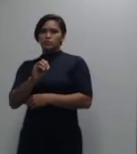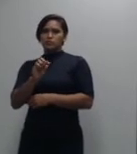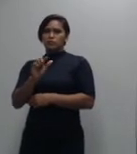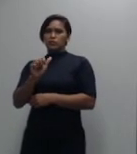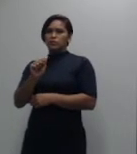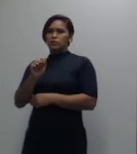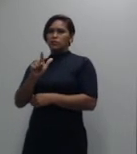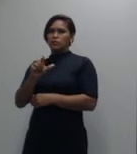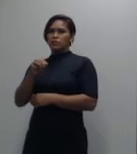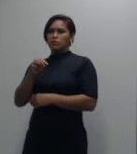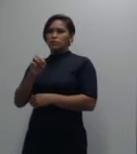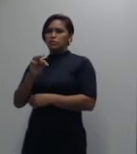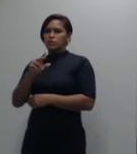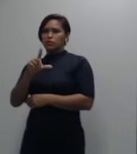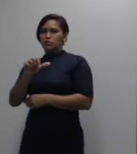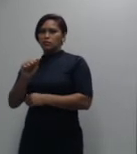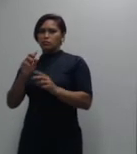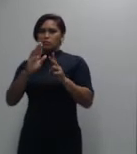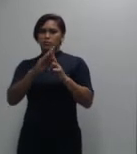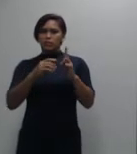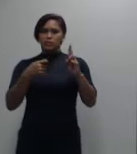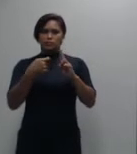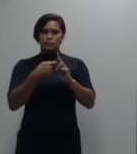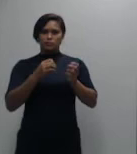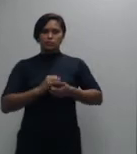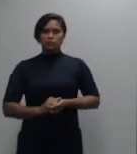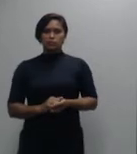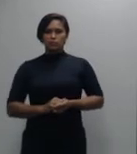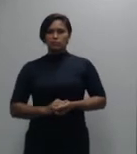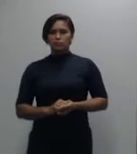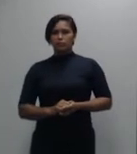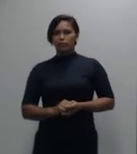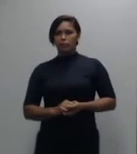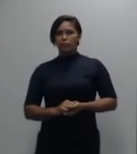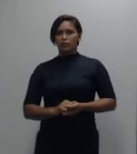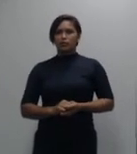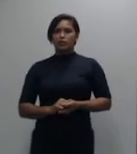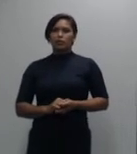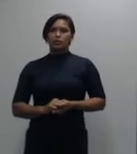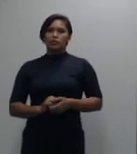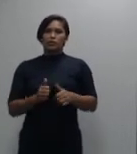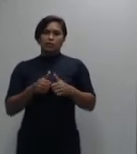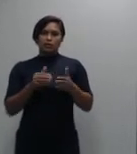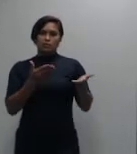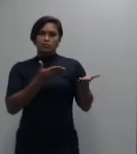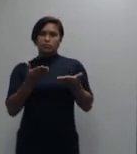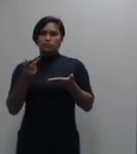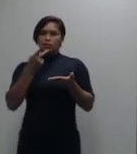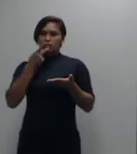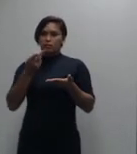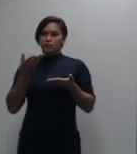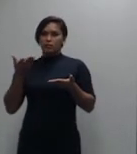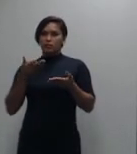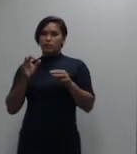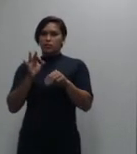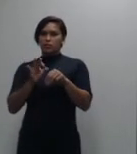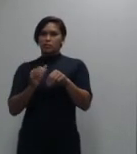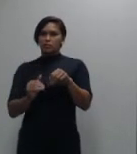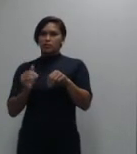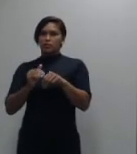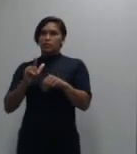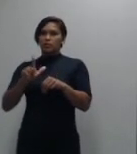pelos agravantes não é então e eu quando sua palavra a Ministra Laurita